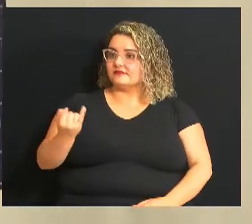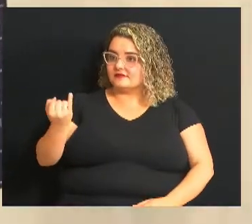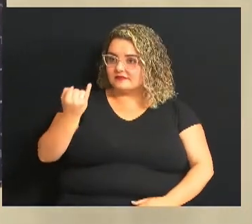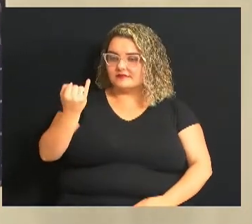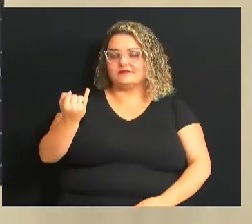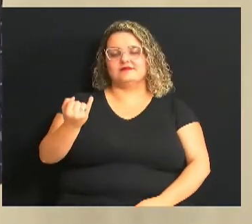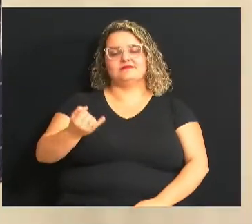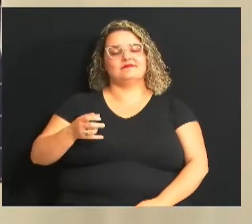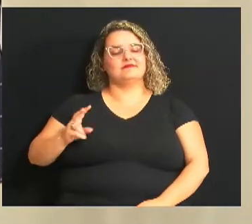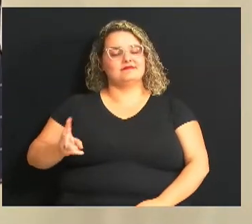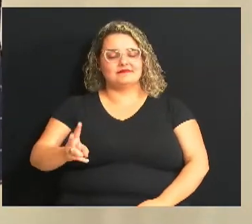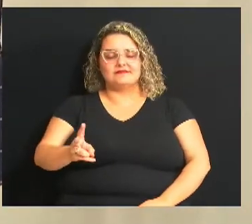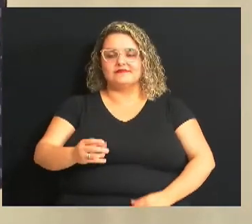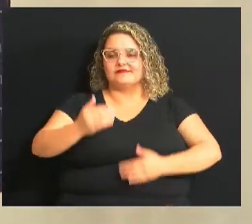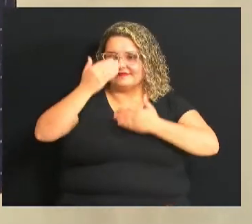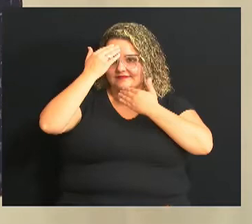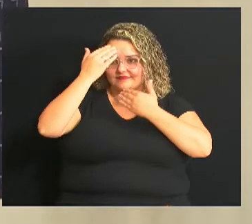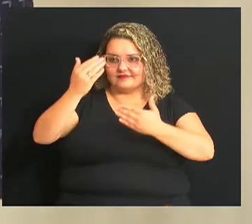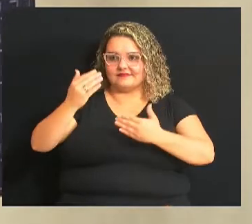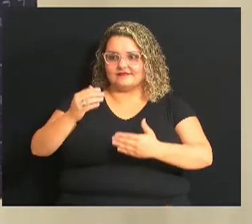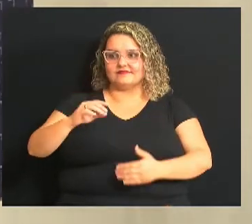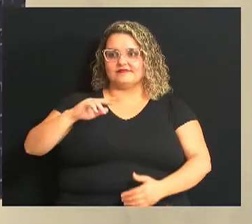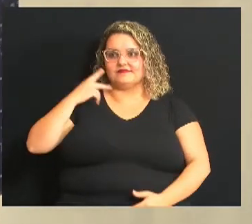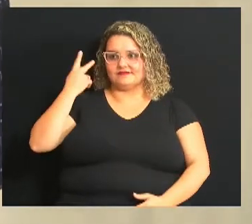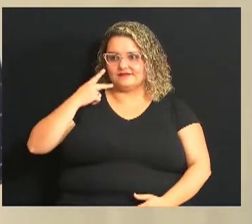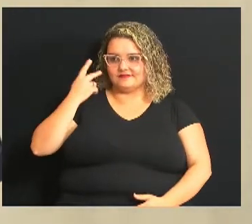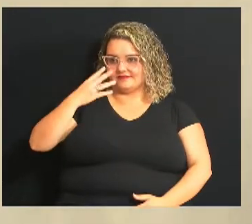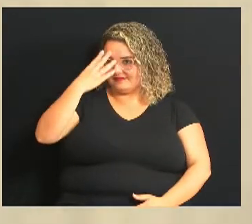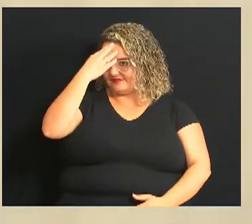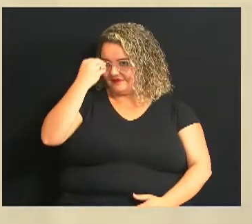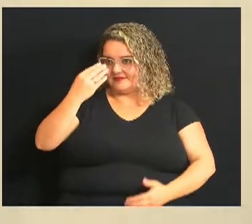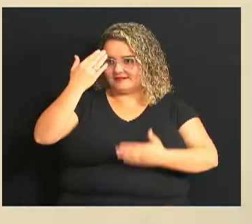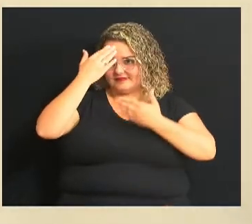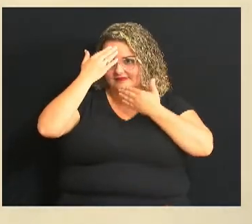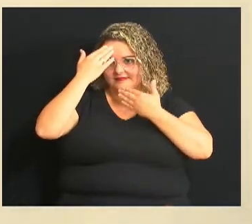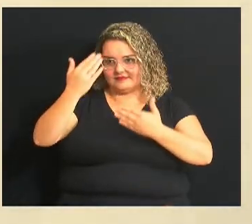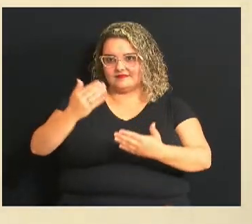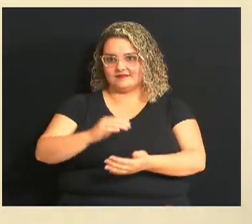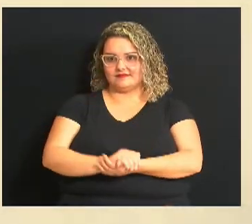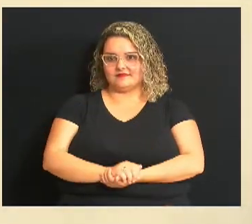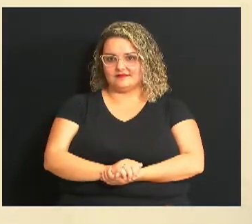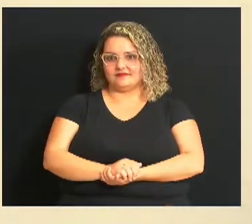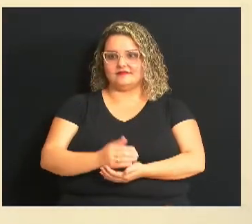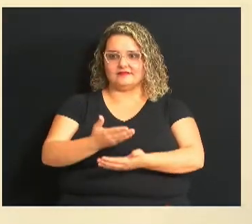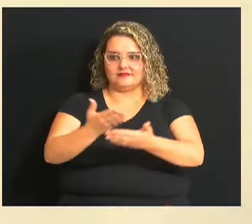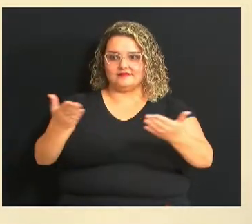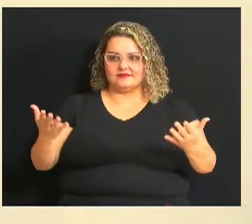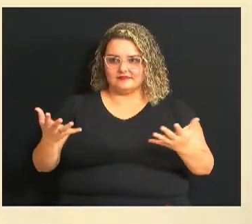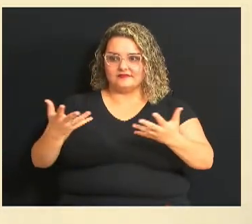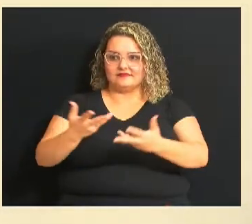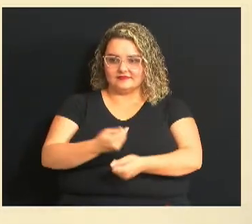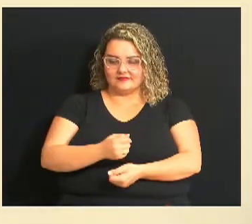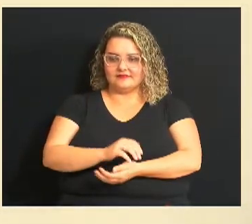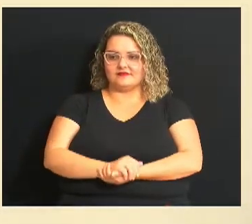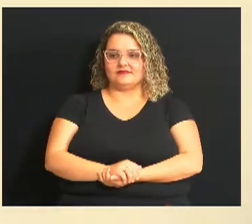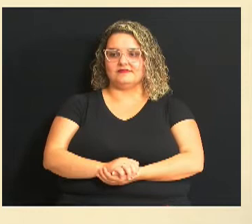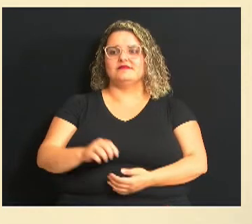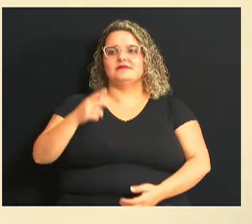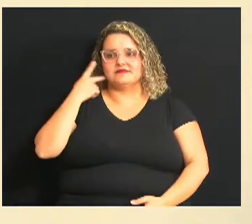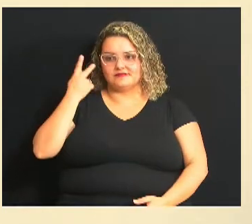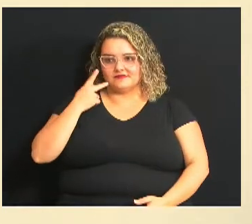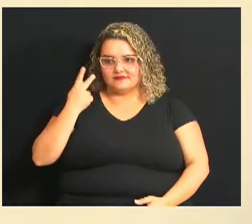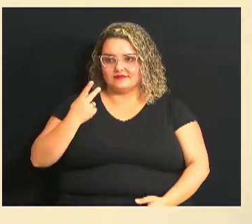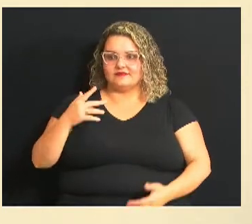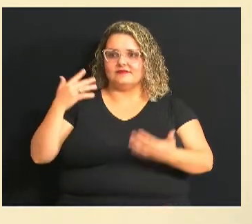muito reconhecida. Ao seu Jair, muito obrigada. E a vocês todos, vereadores,